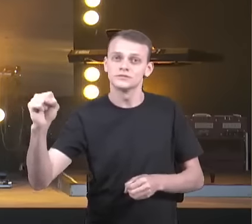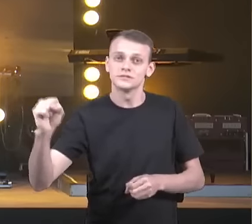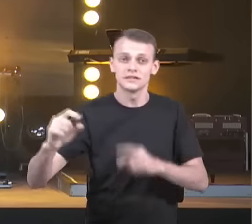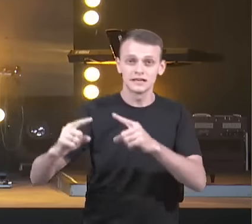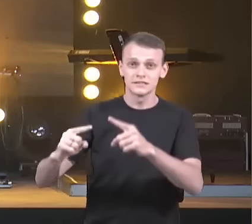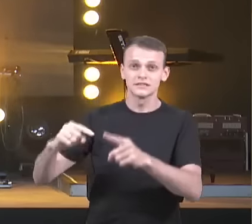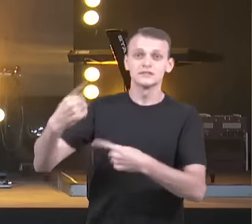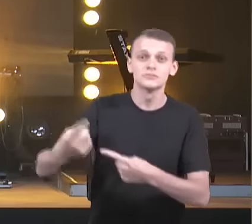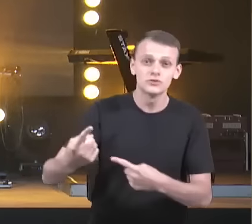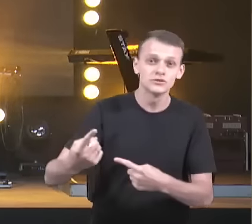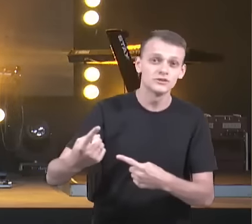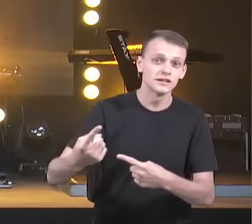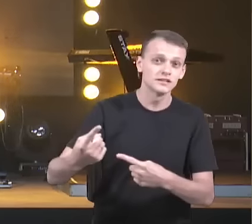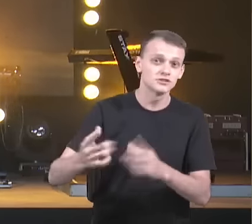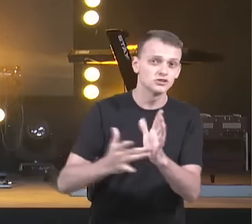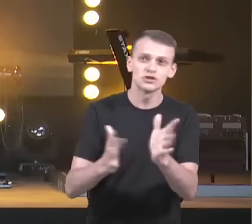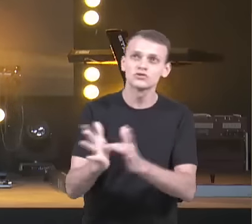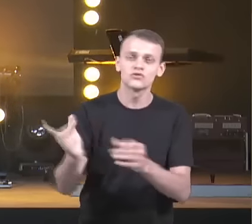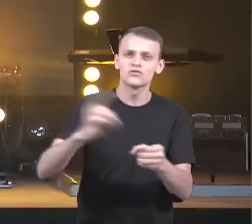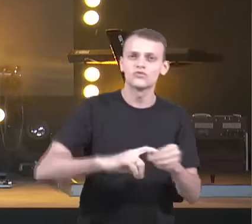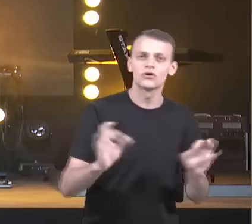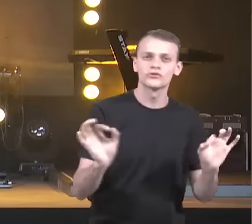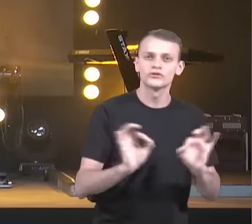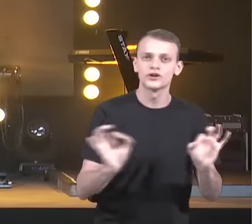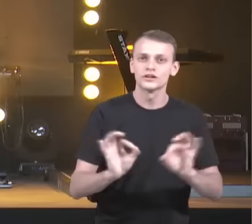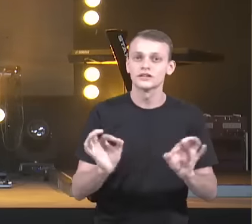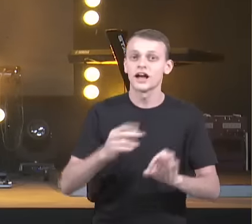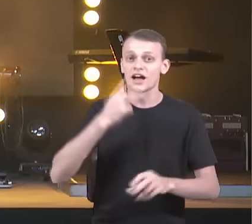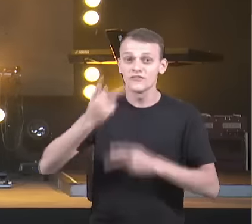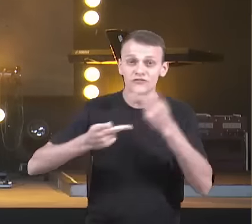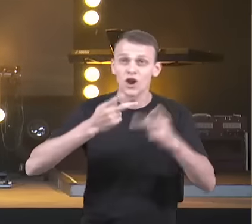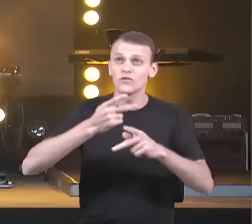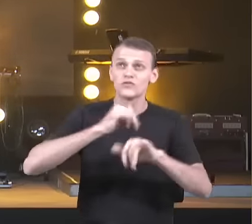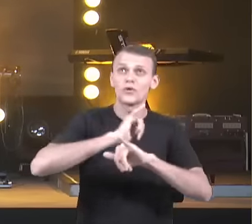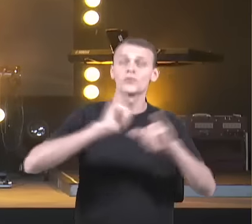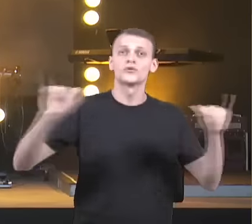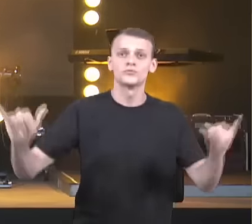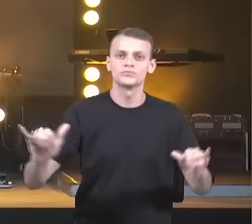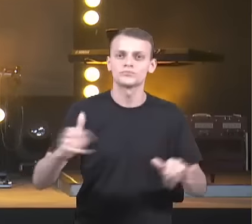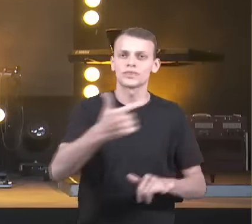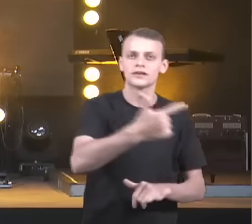1988, e depois, como não voltou, disse que Jesus voltaria em 2007.